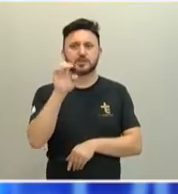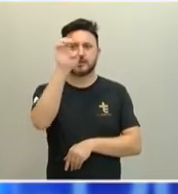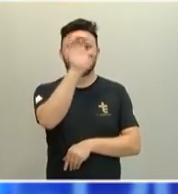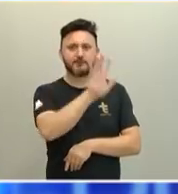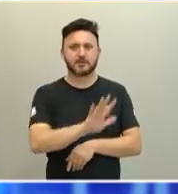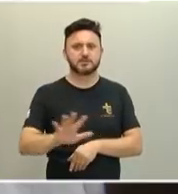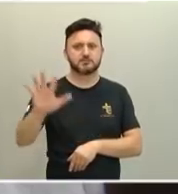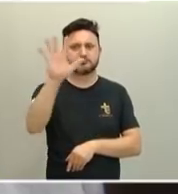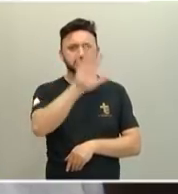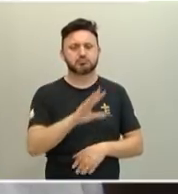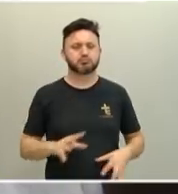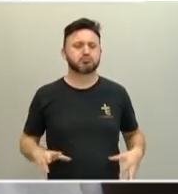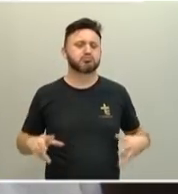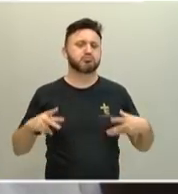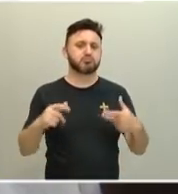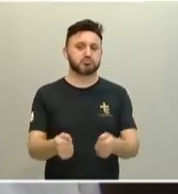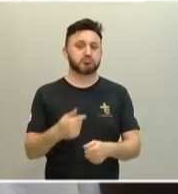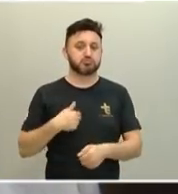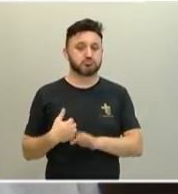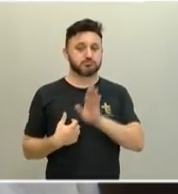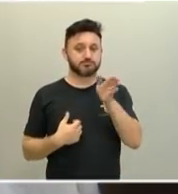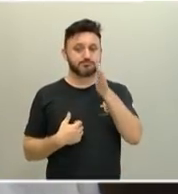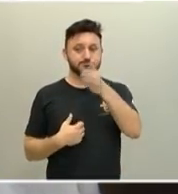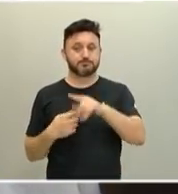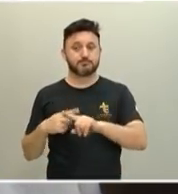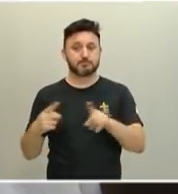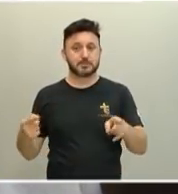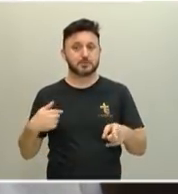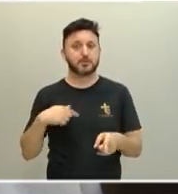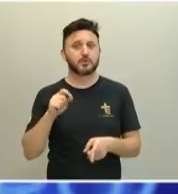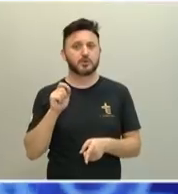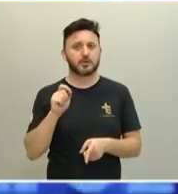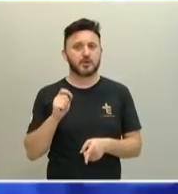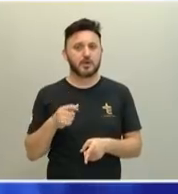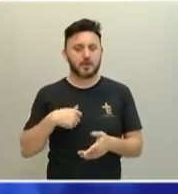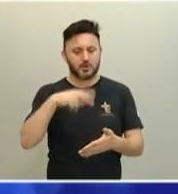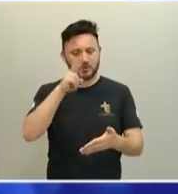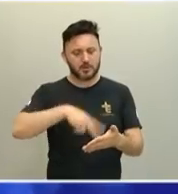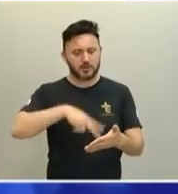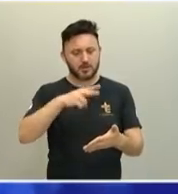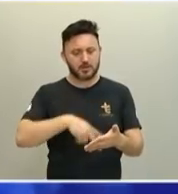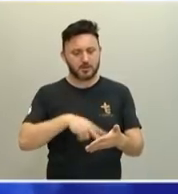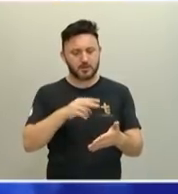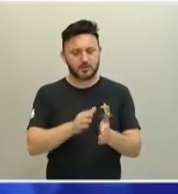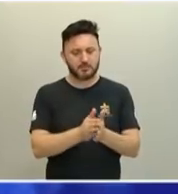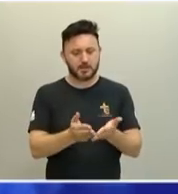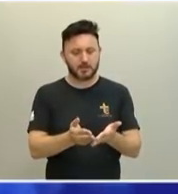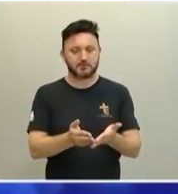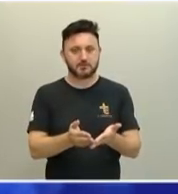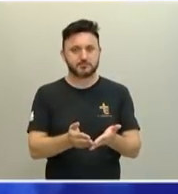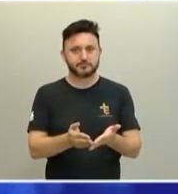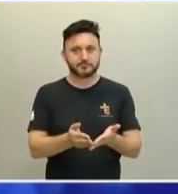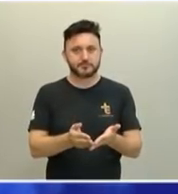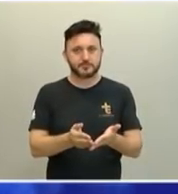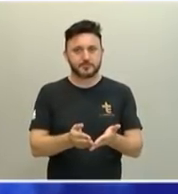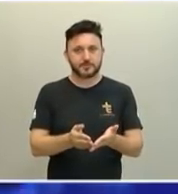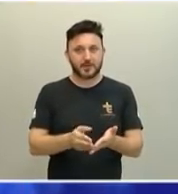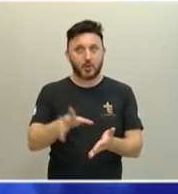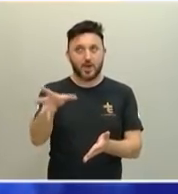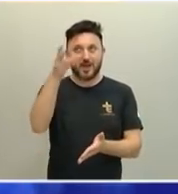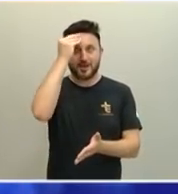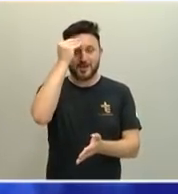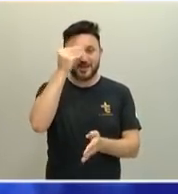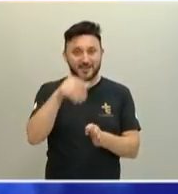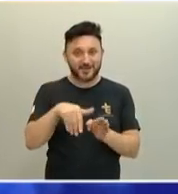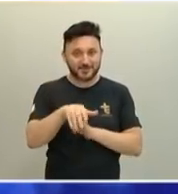Brasil. Mas eu estou aqui hoje para dizer para você que eu não li algumas palavras ali atrás, decoradas, e vim falar para você que tem como. Eu